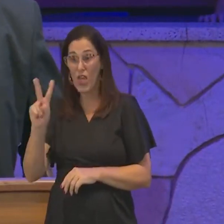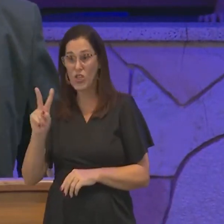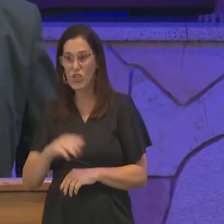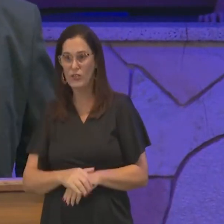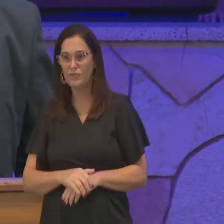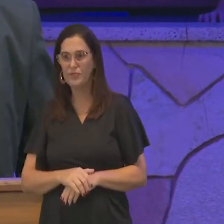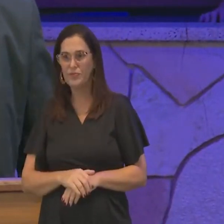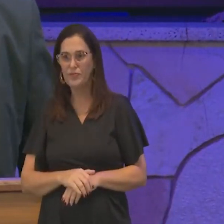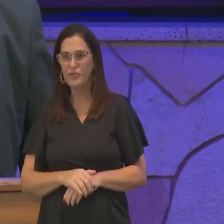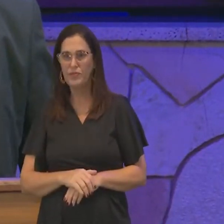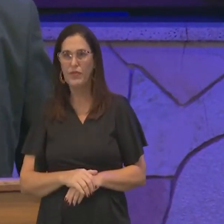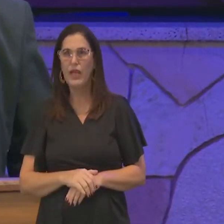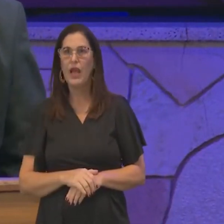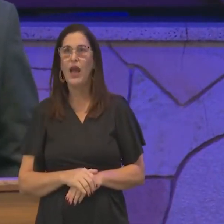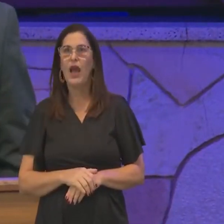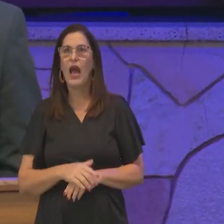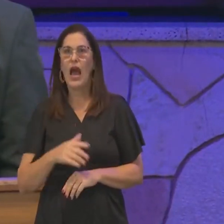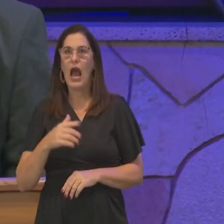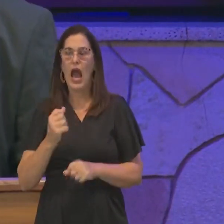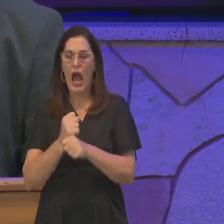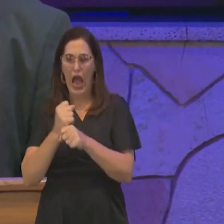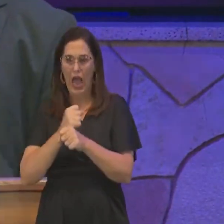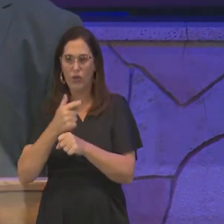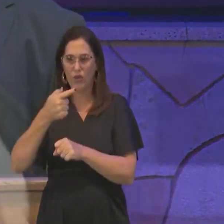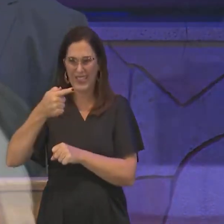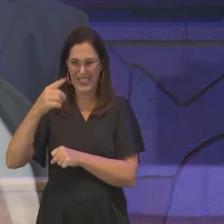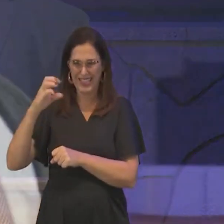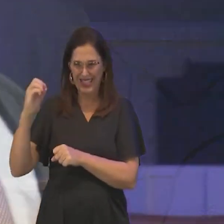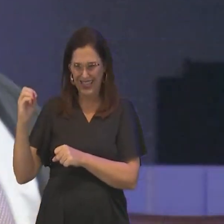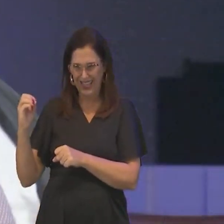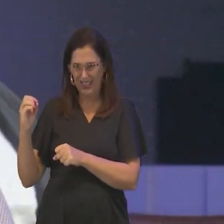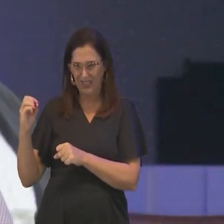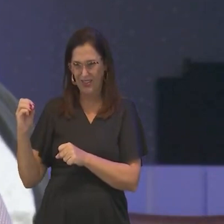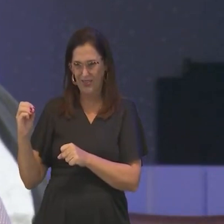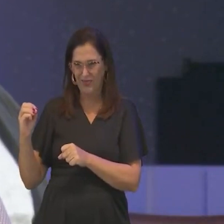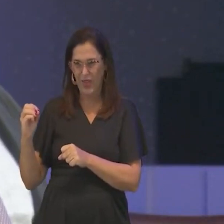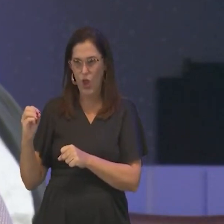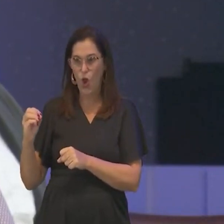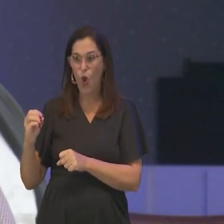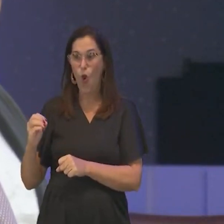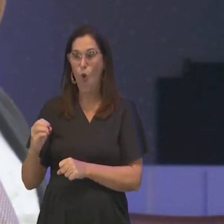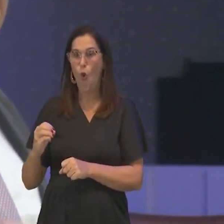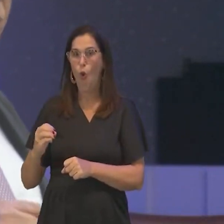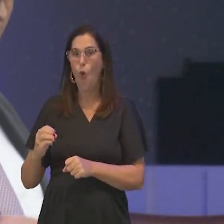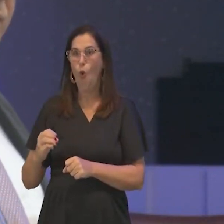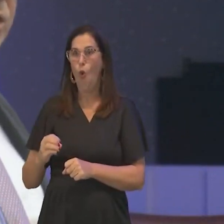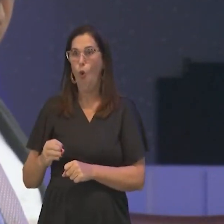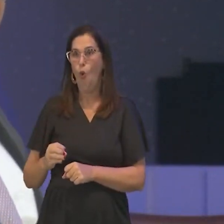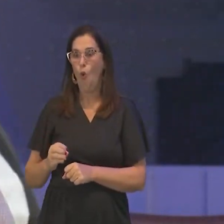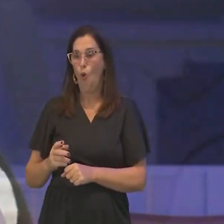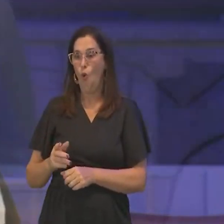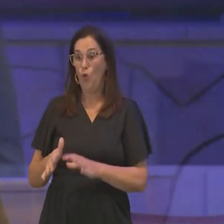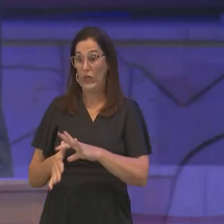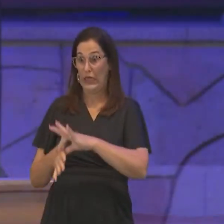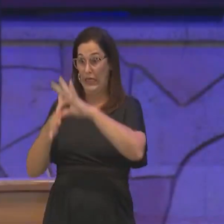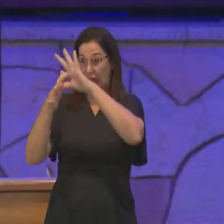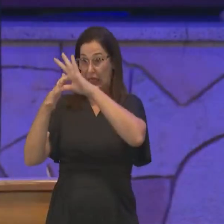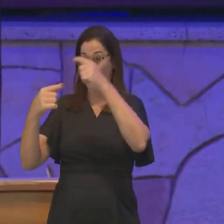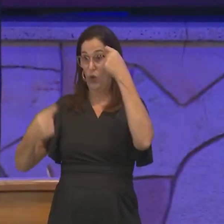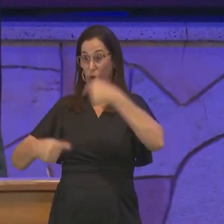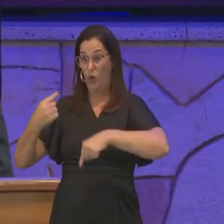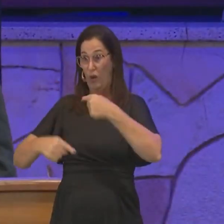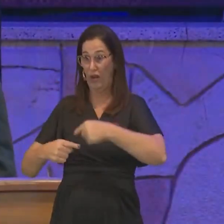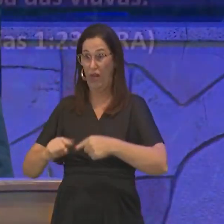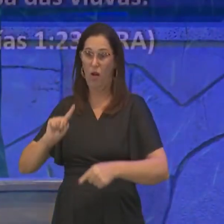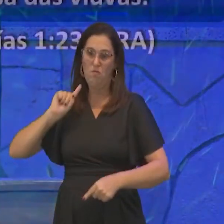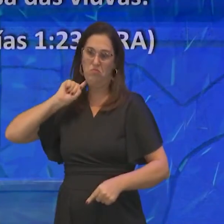ano 700 a.C., a liderança política era corrupta. Isaías 1, 23, os teus príncipes